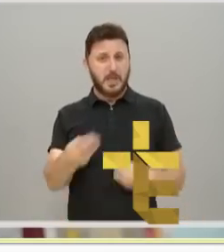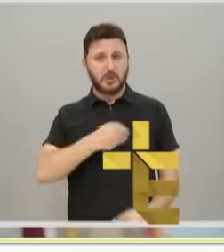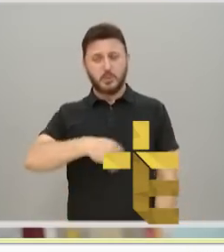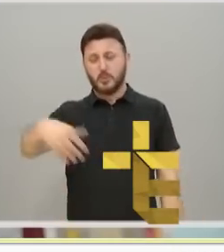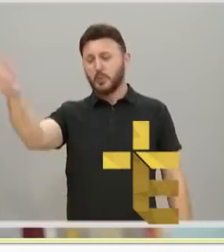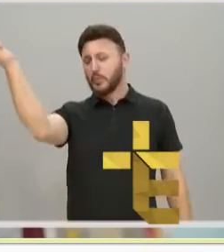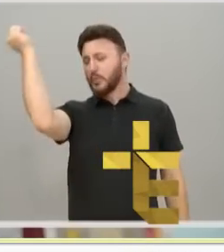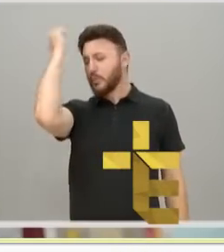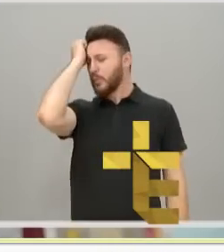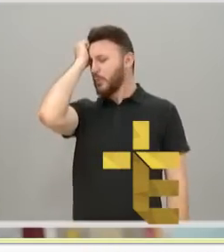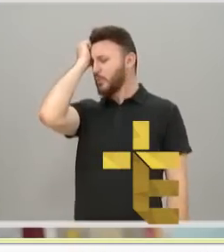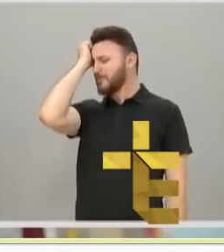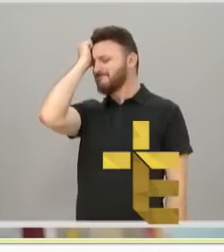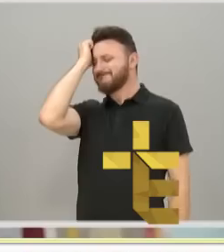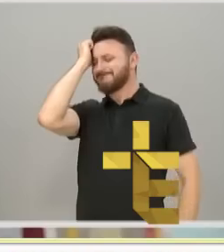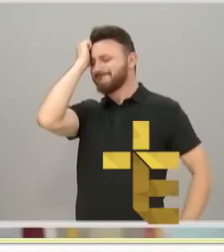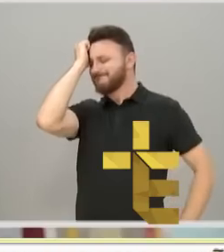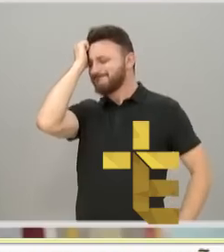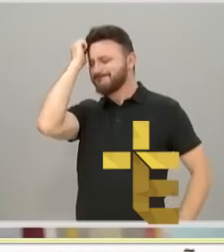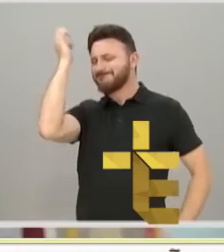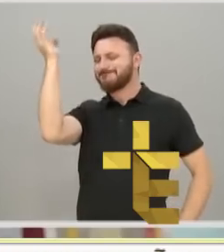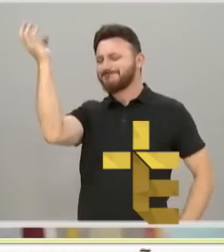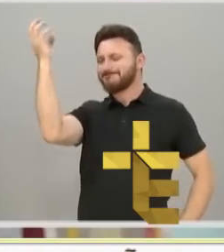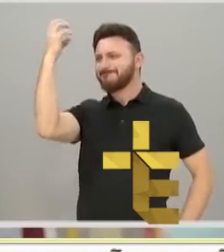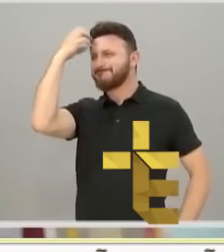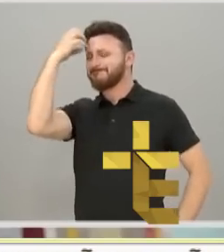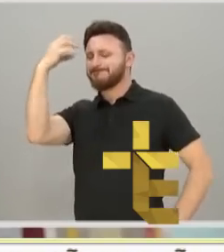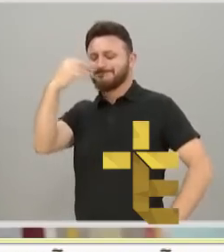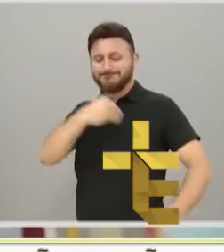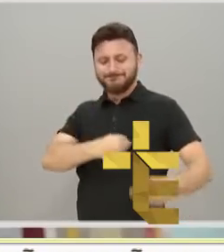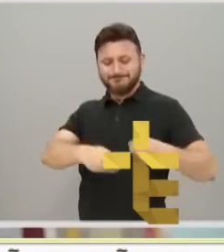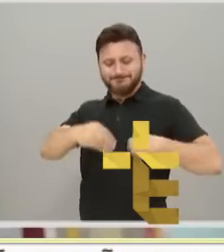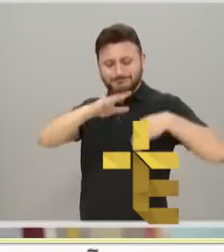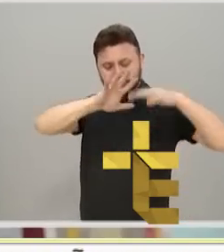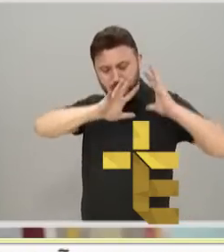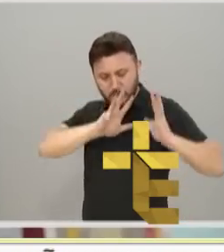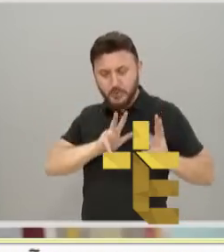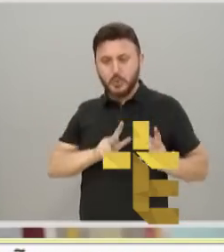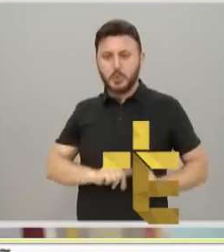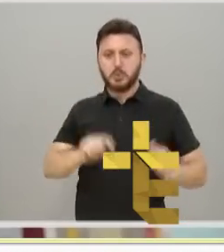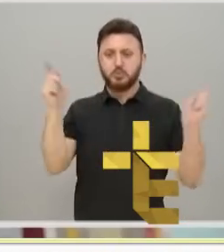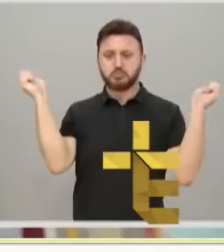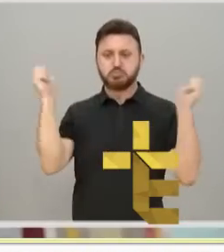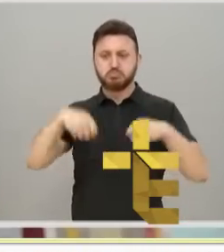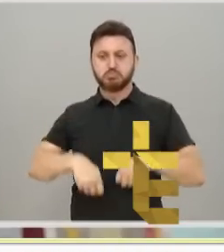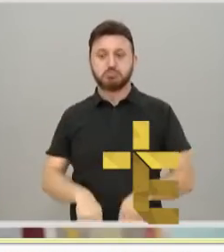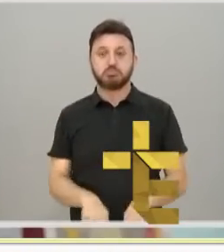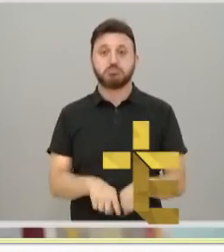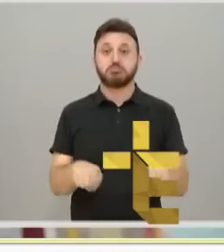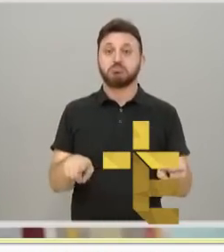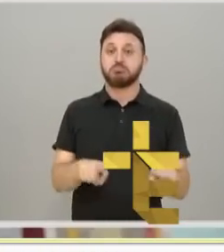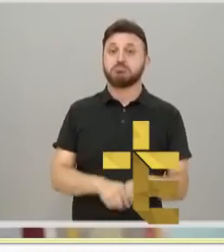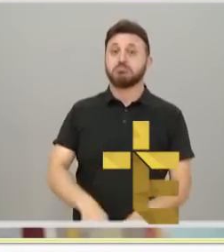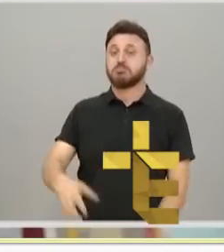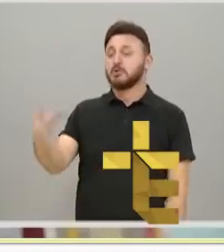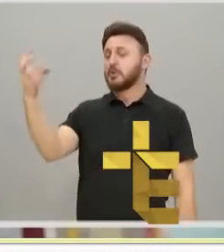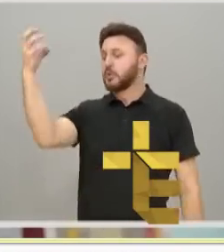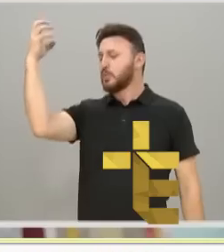lavai-me todo inteiro do pecado e